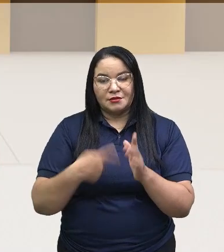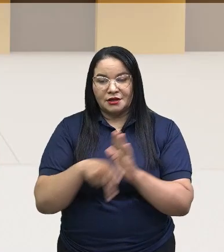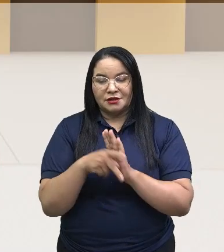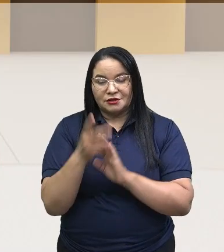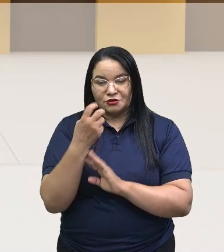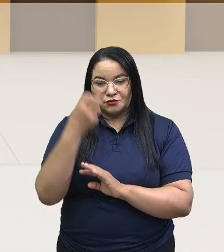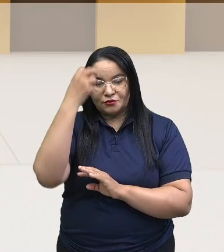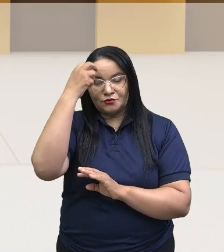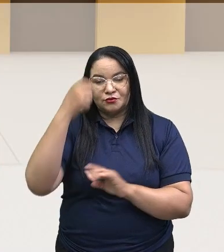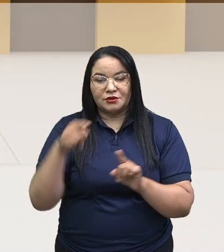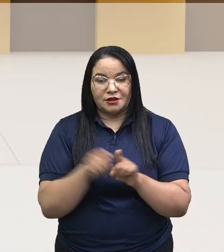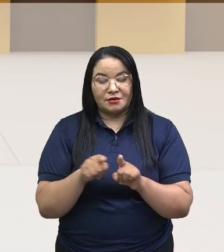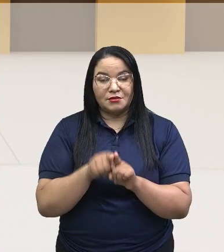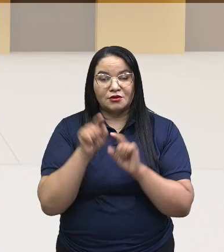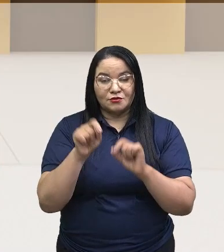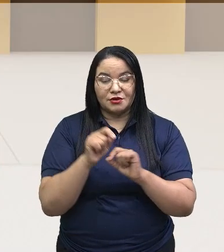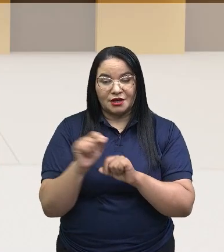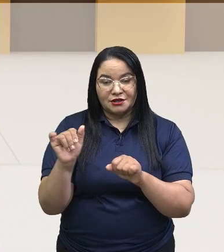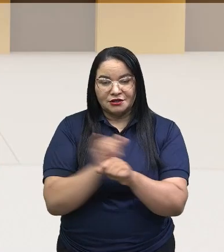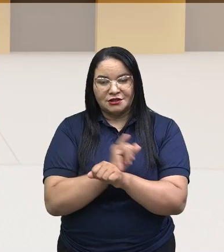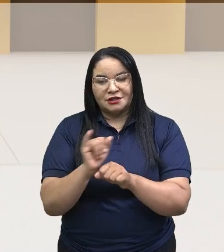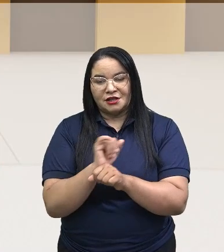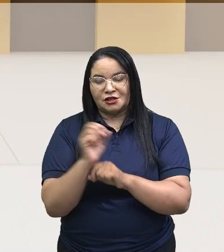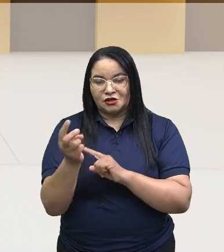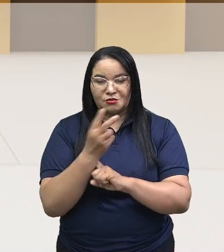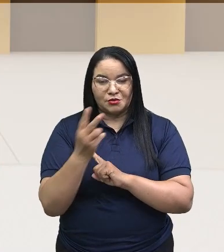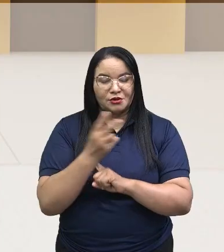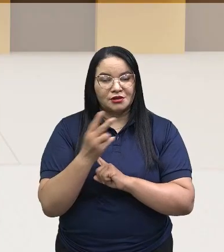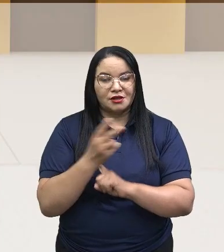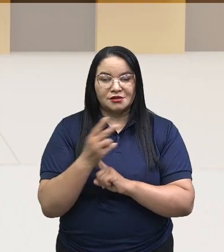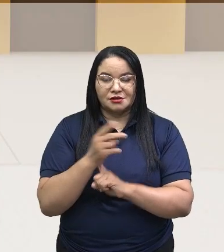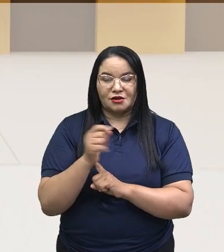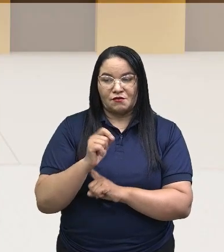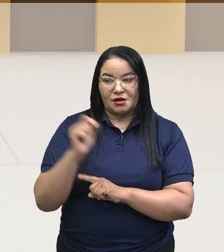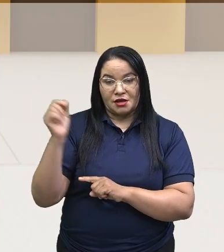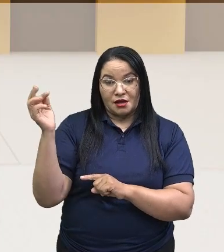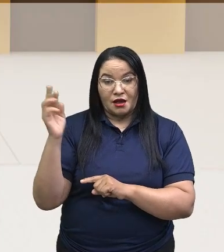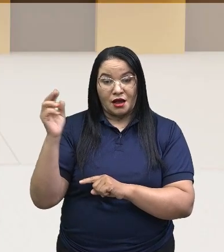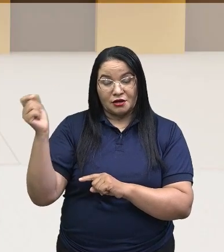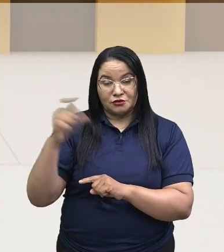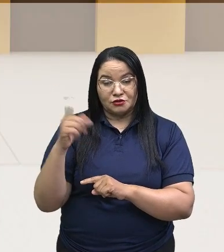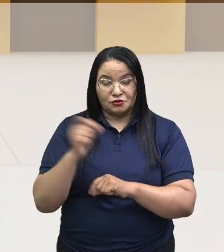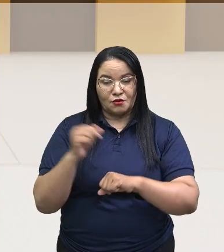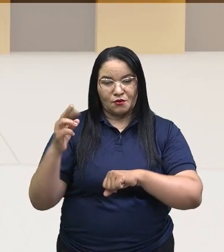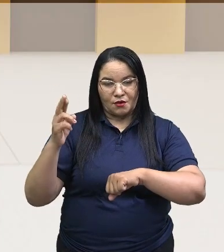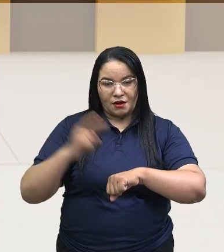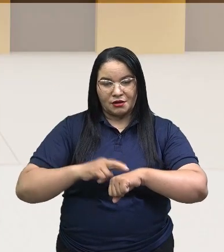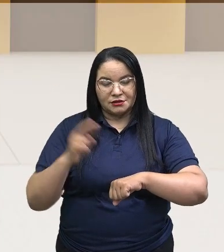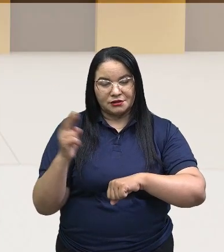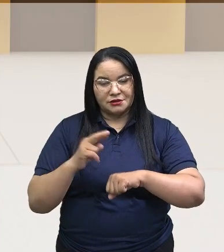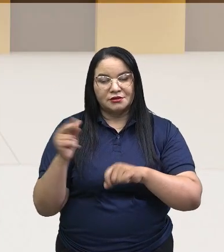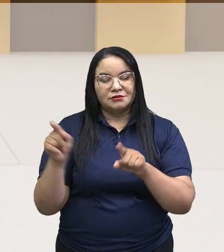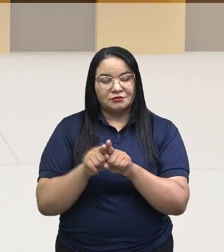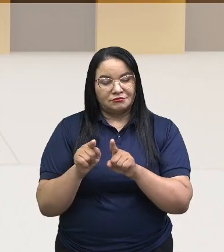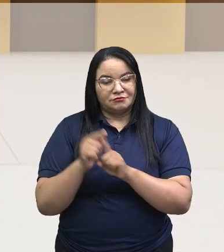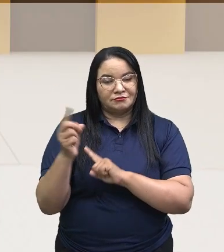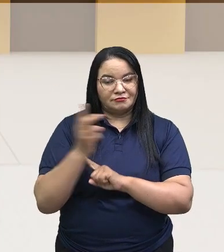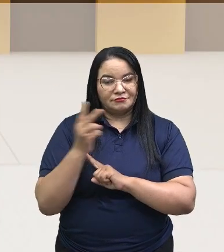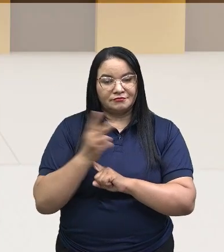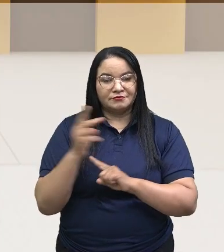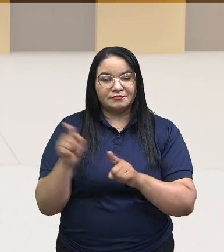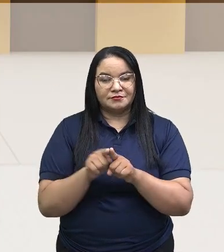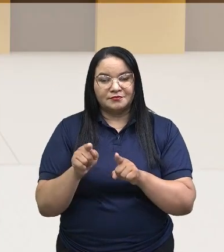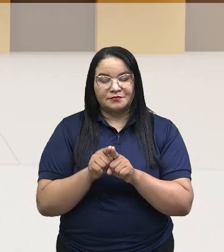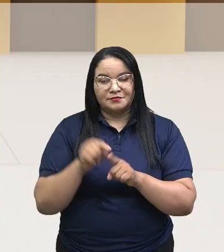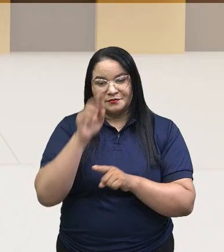mas também como uma barreira contra as radiações, né, UVA e UVB, e também como um repelente